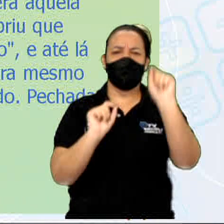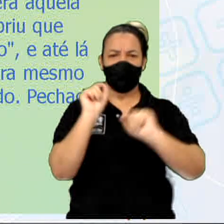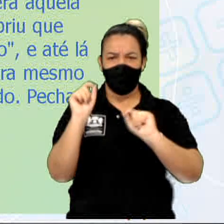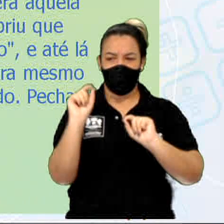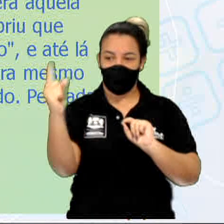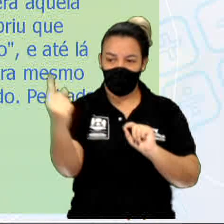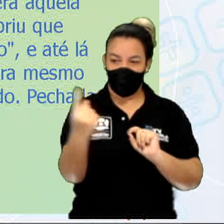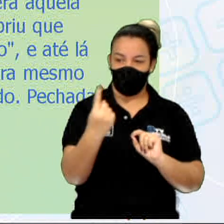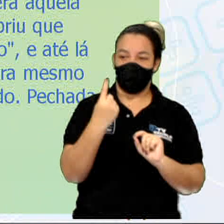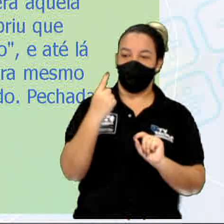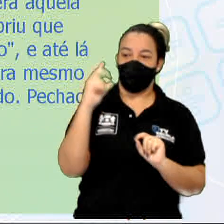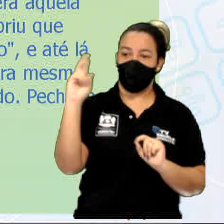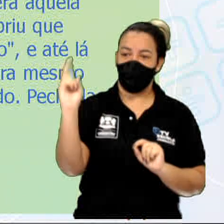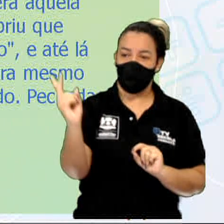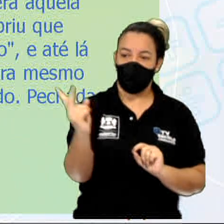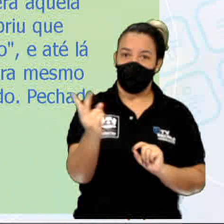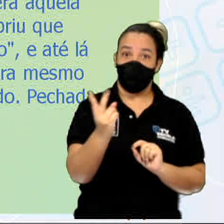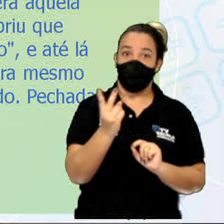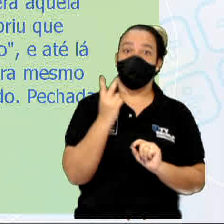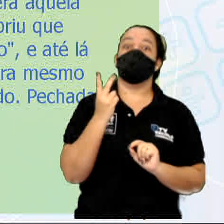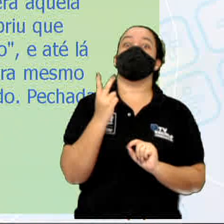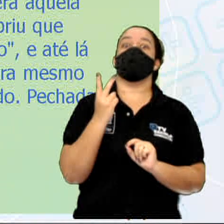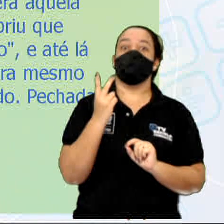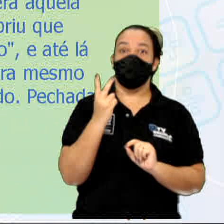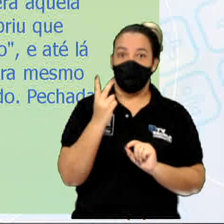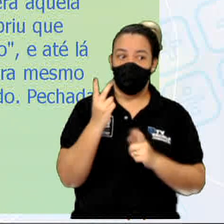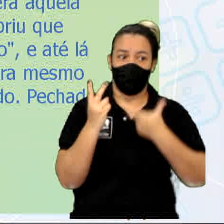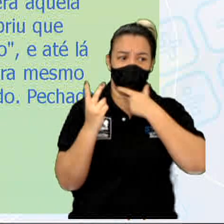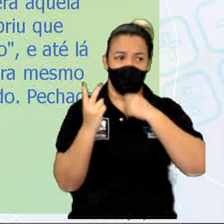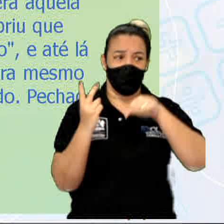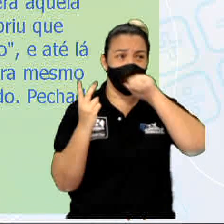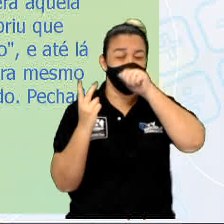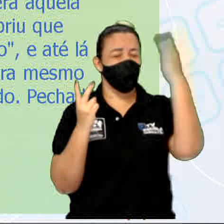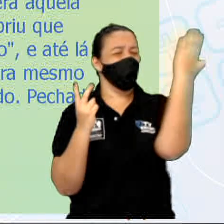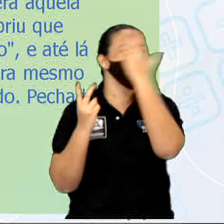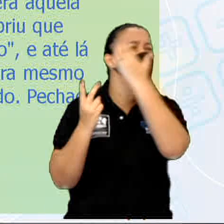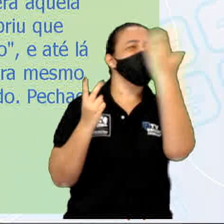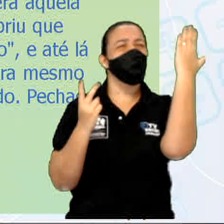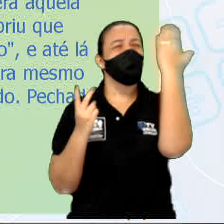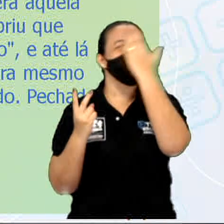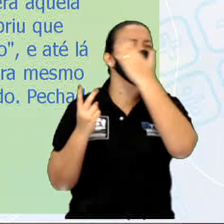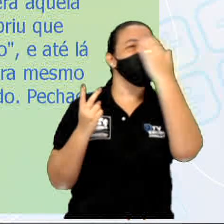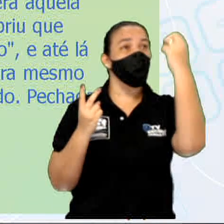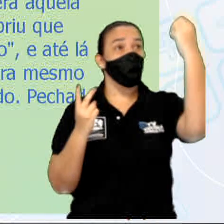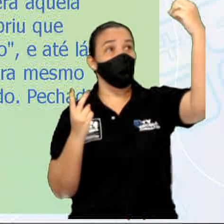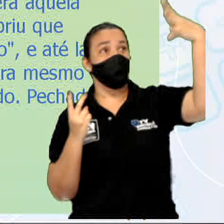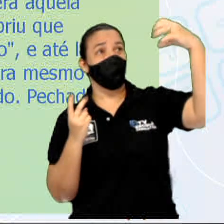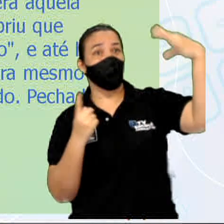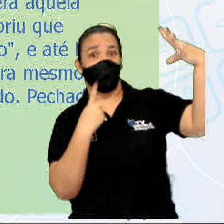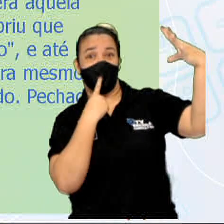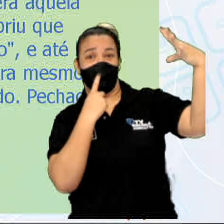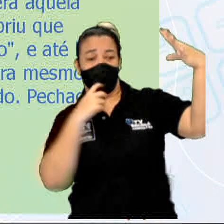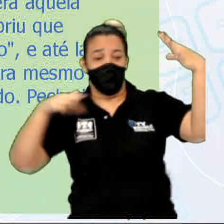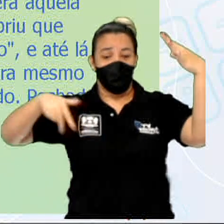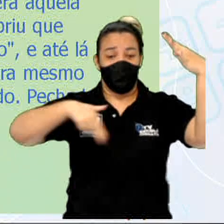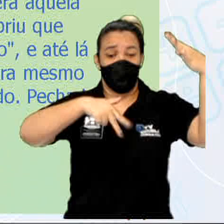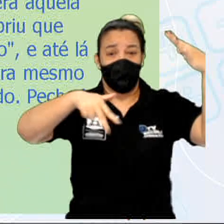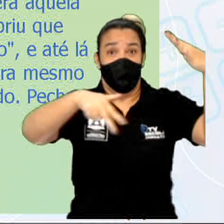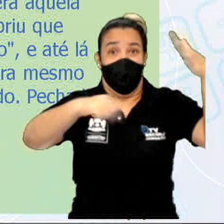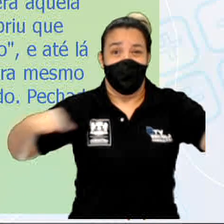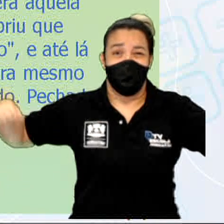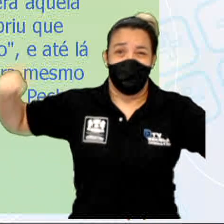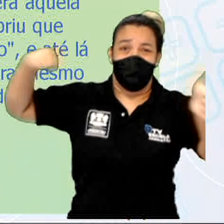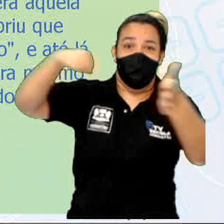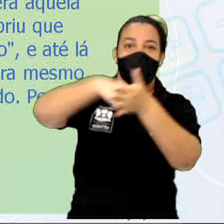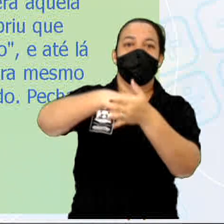vínhamos de alto. O pai não viu a sinaleira fechada, passou no vermelho e deu uma peixada no outro